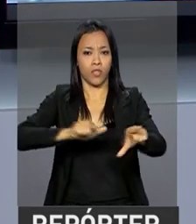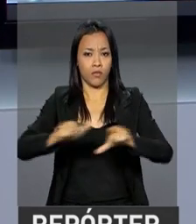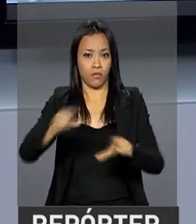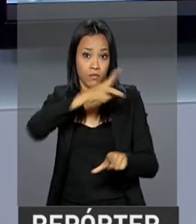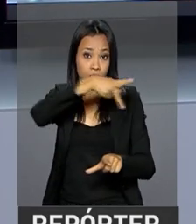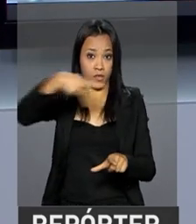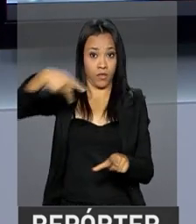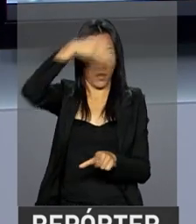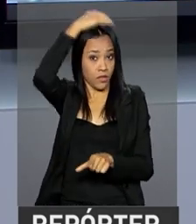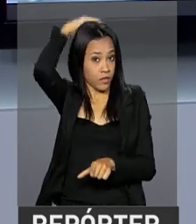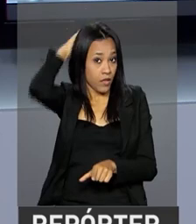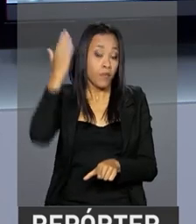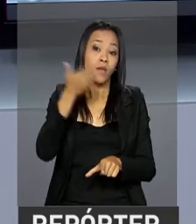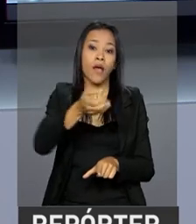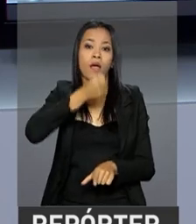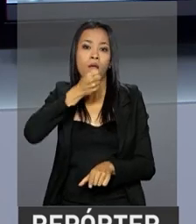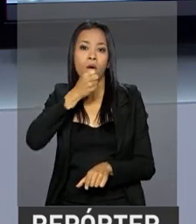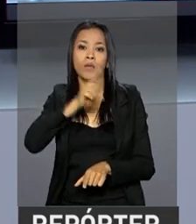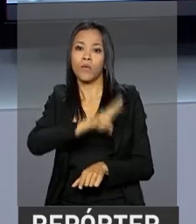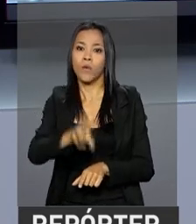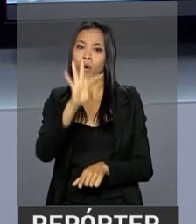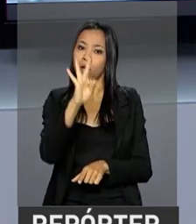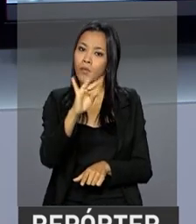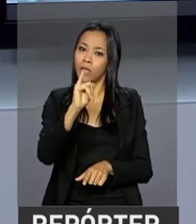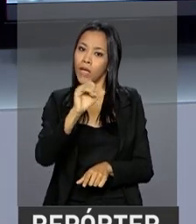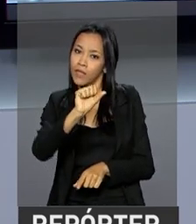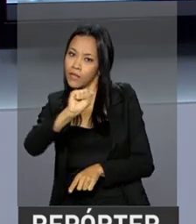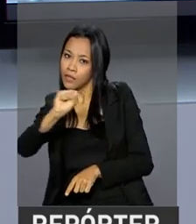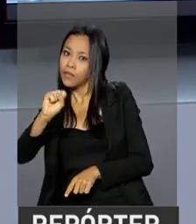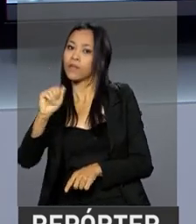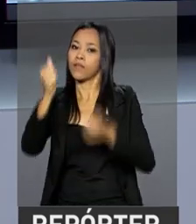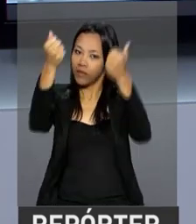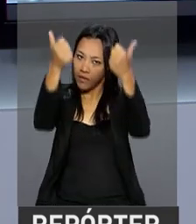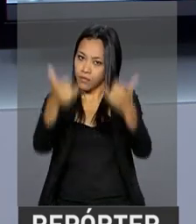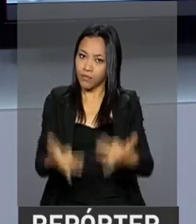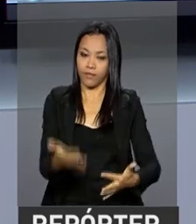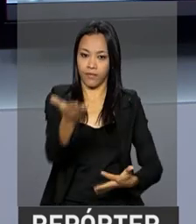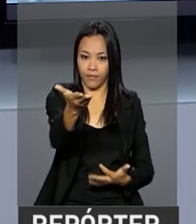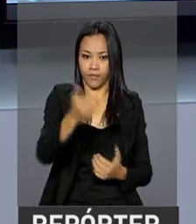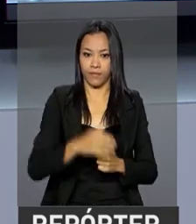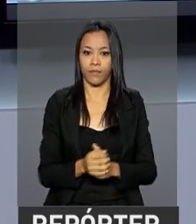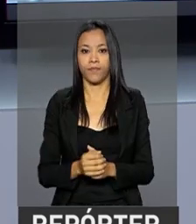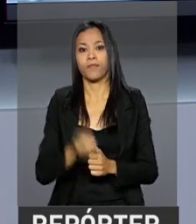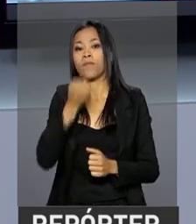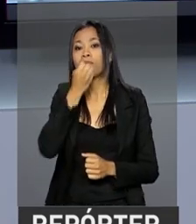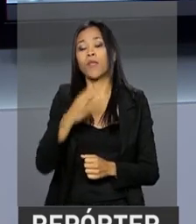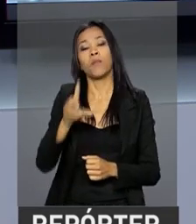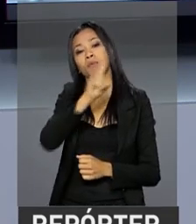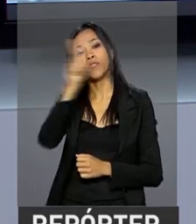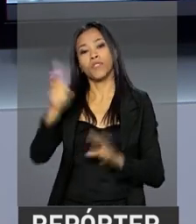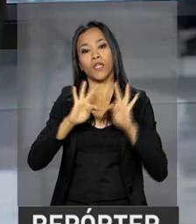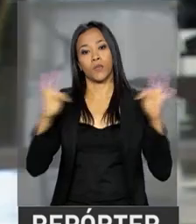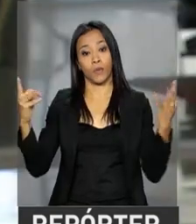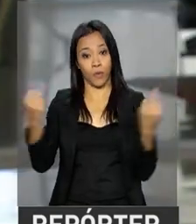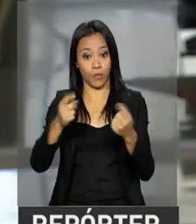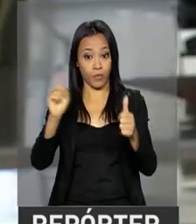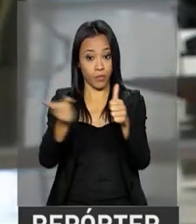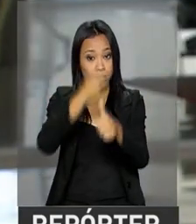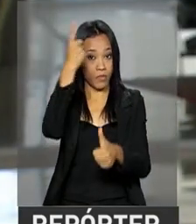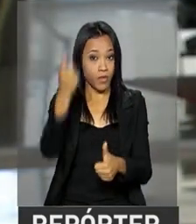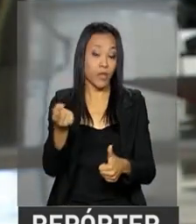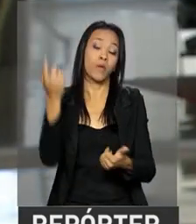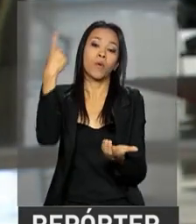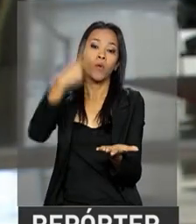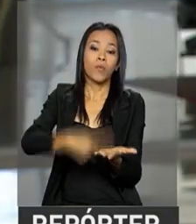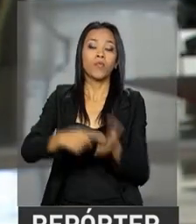A repórter Thaísa Dias traz as informações para a gente. Bom dia, Thaísa. Bom dia, Carolina. Bom dia a todos. O primeiro compromisso do